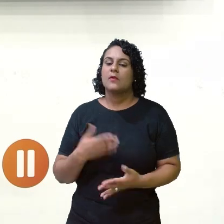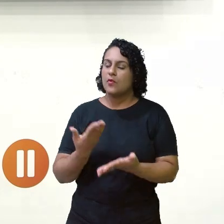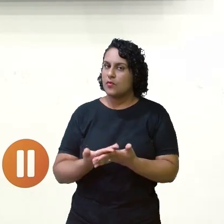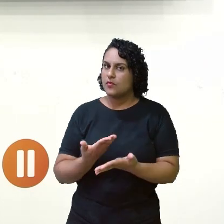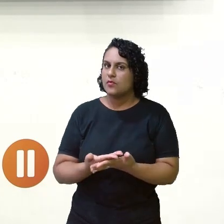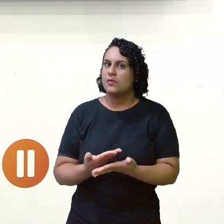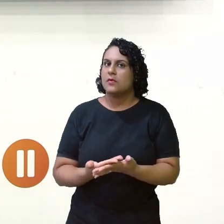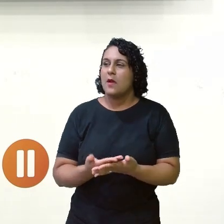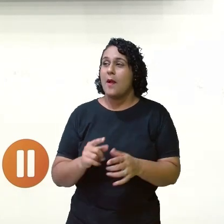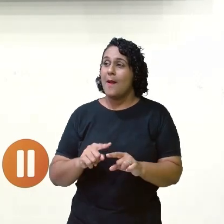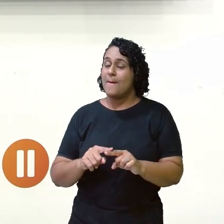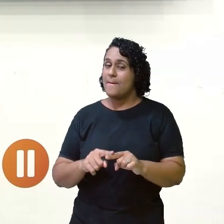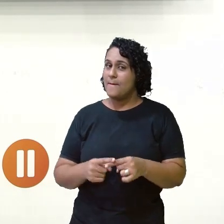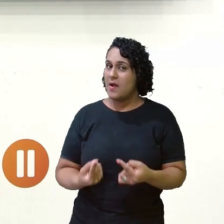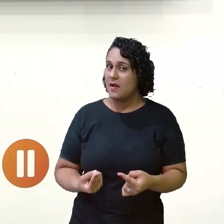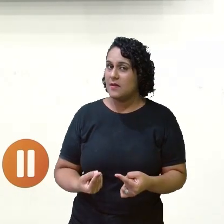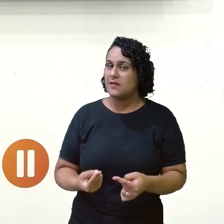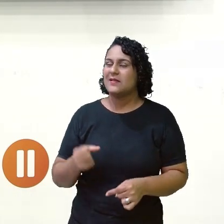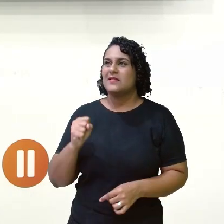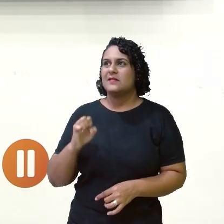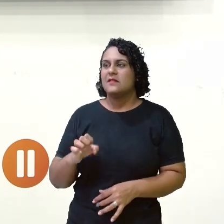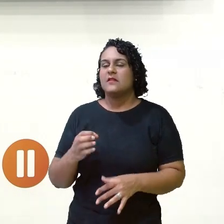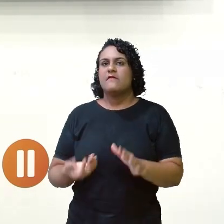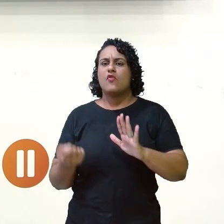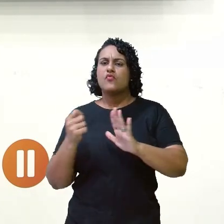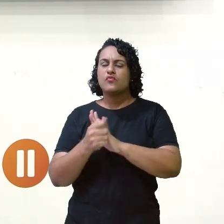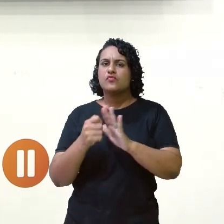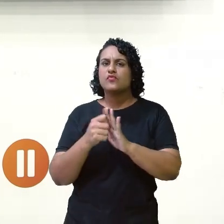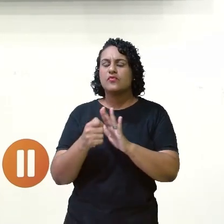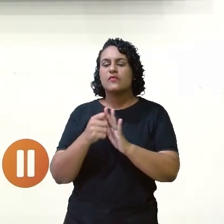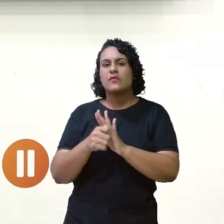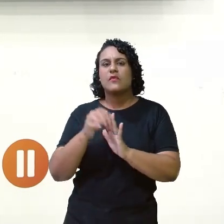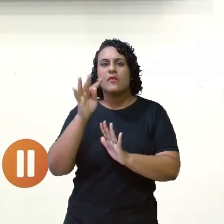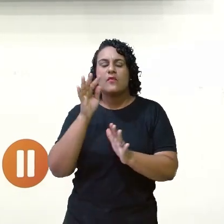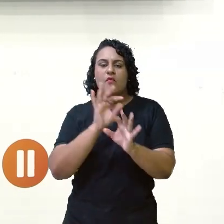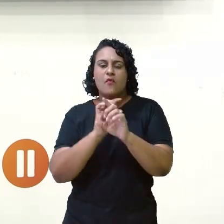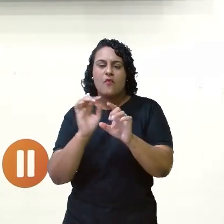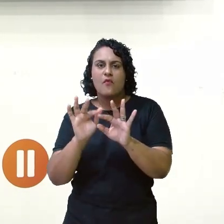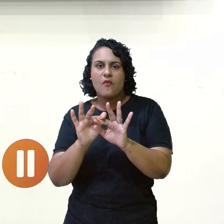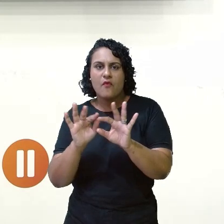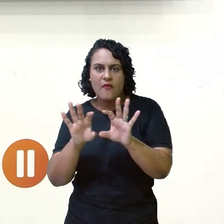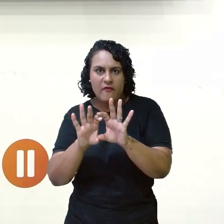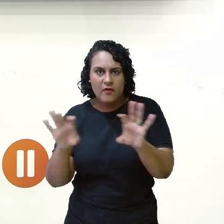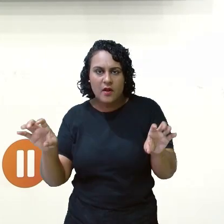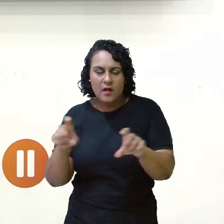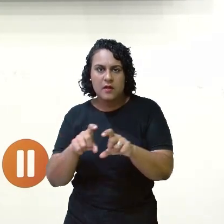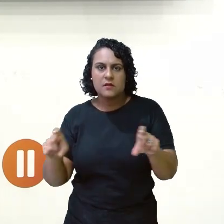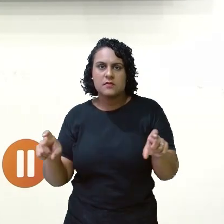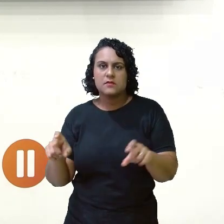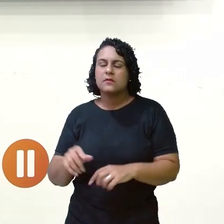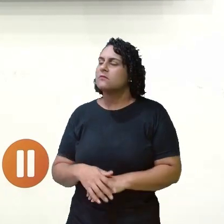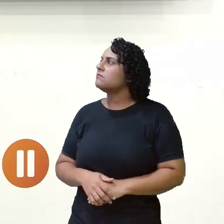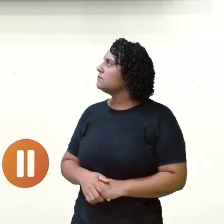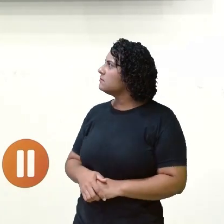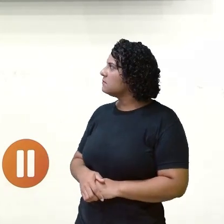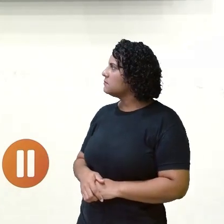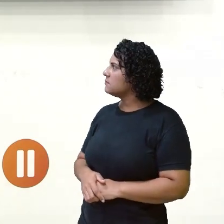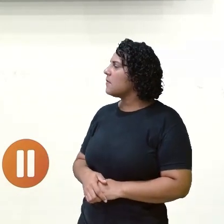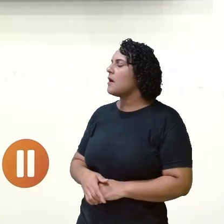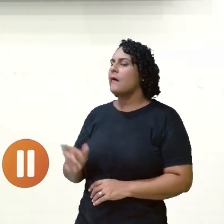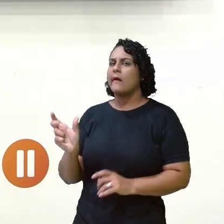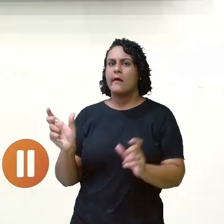estudando. Mas, se a gente for formar uma frase, eu vou escrever elas estudam ou